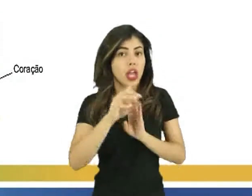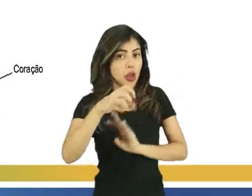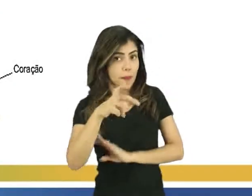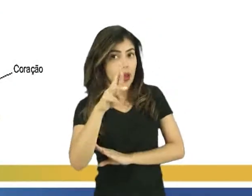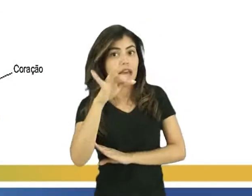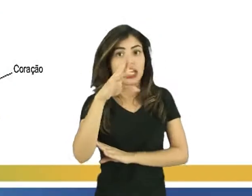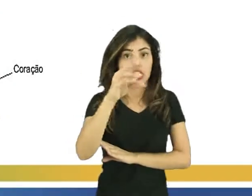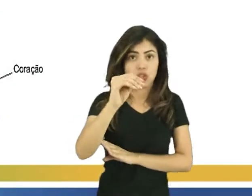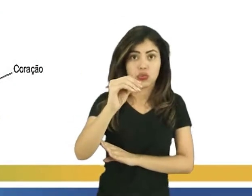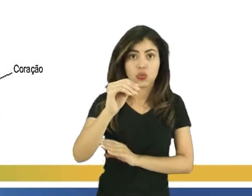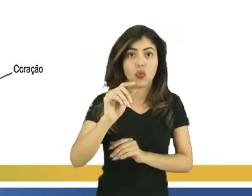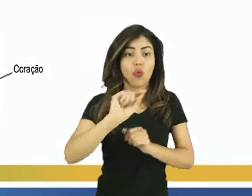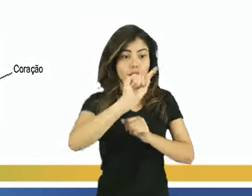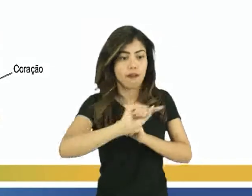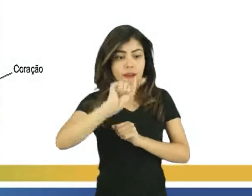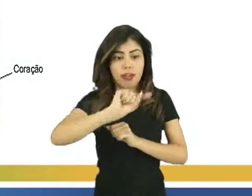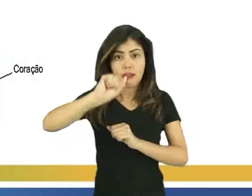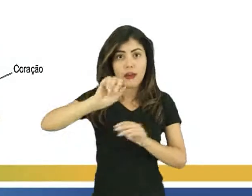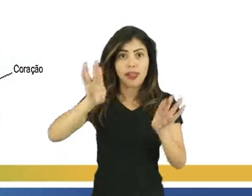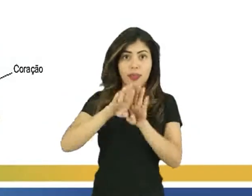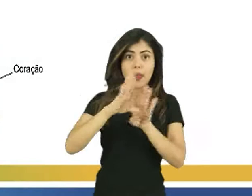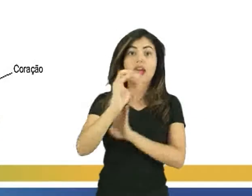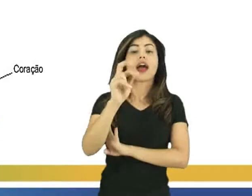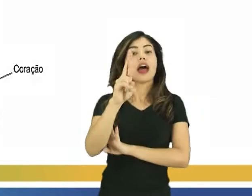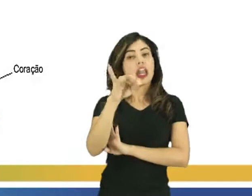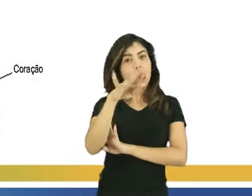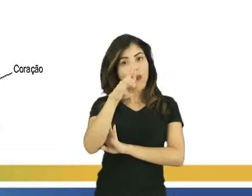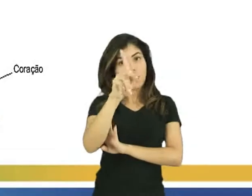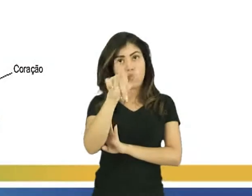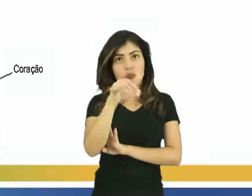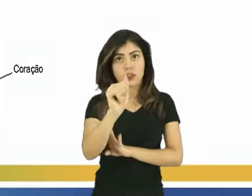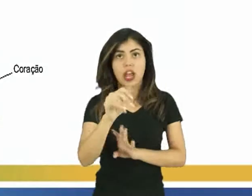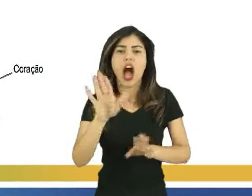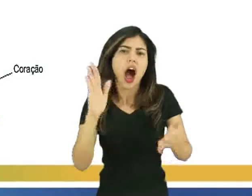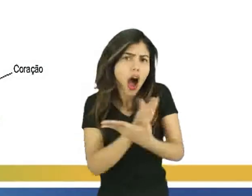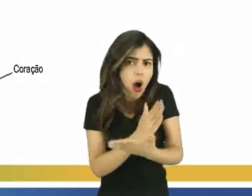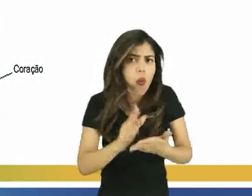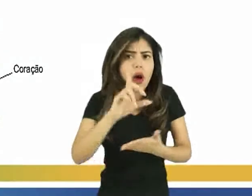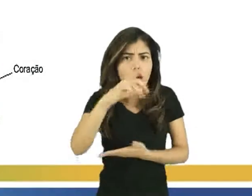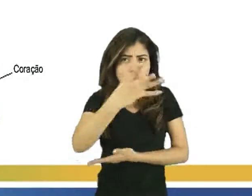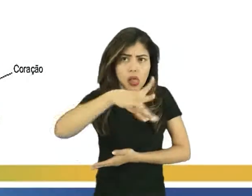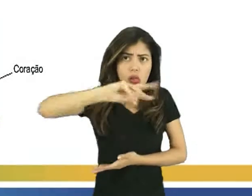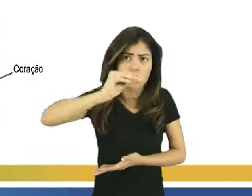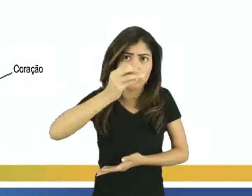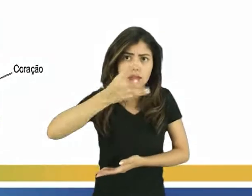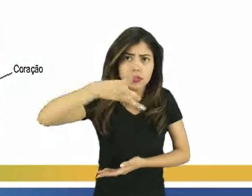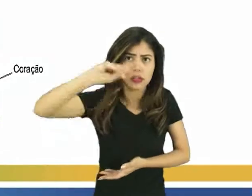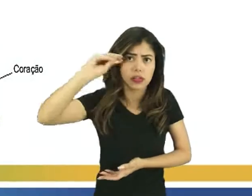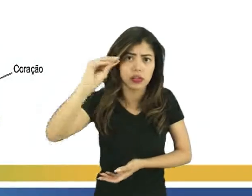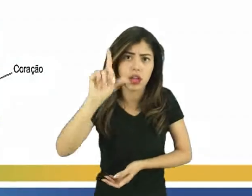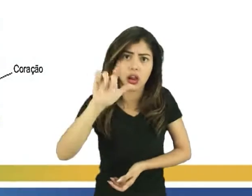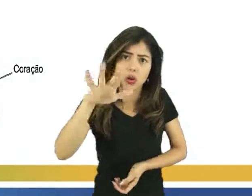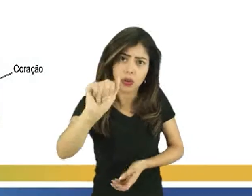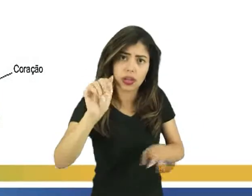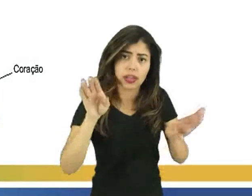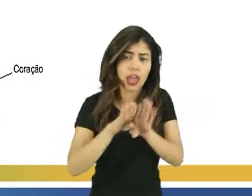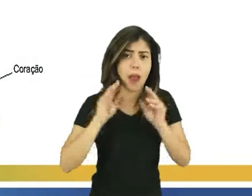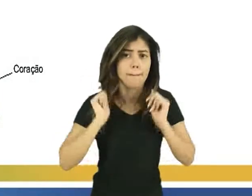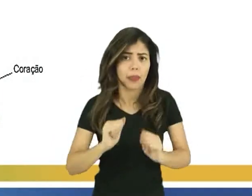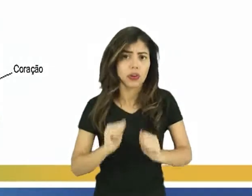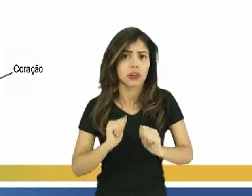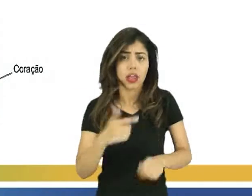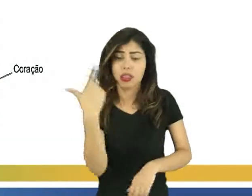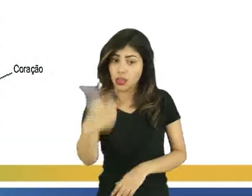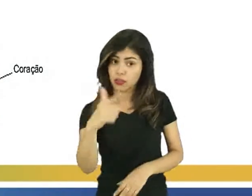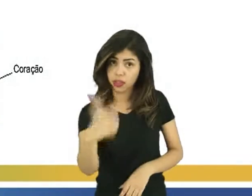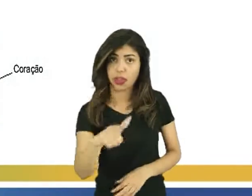mariscos, caracol e caramujo. E em alguns casos, como a lula, essa concha ela vai ser interna. E em outros pode até mesmo ser